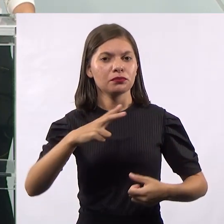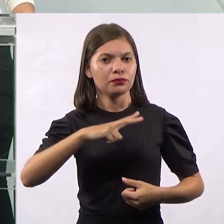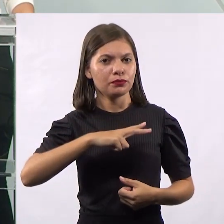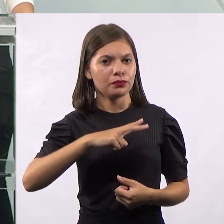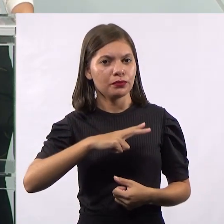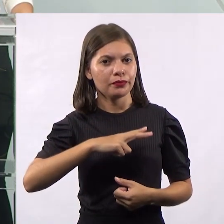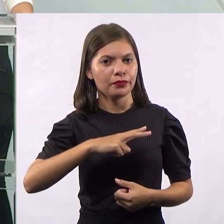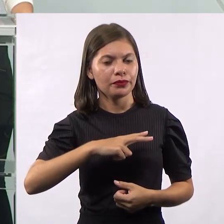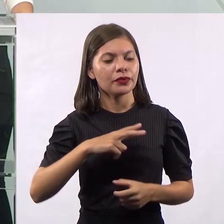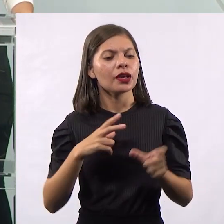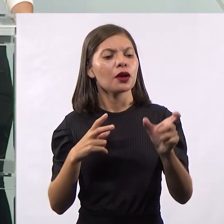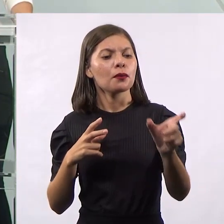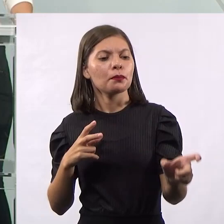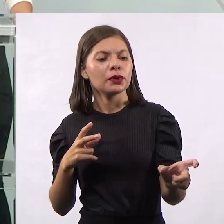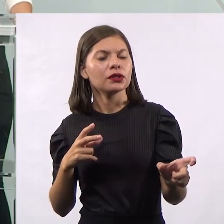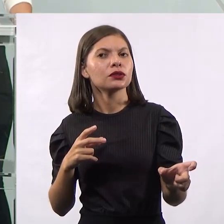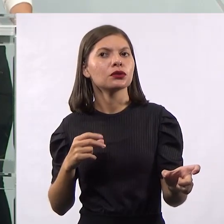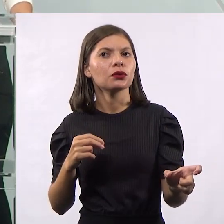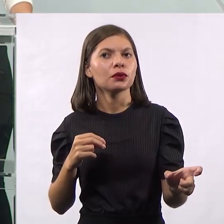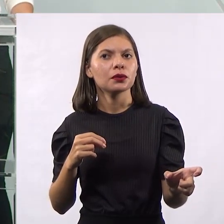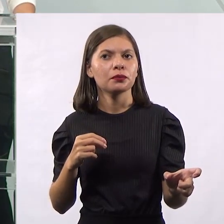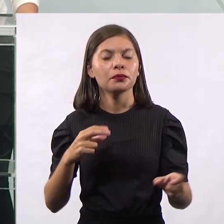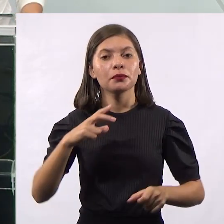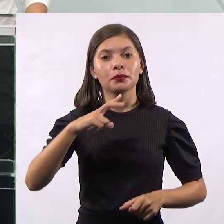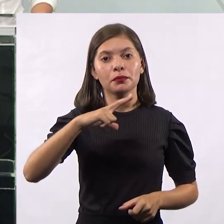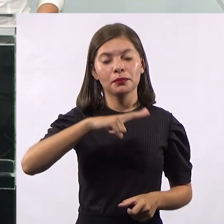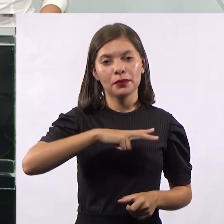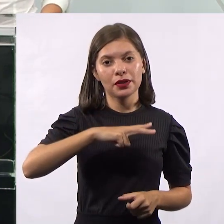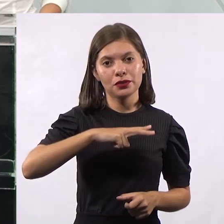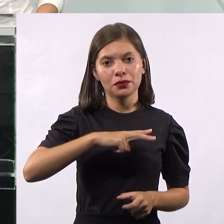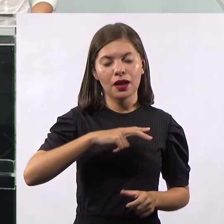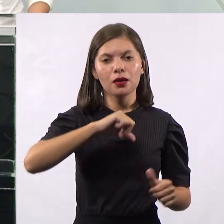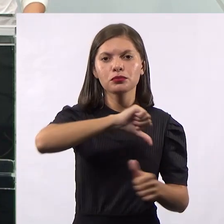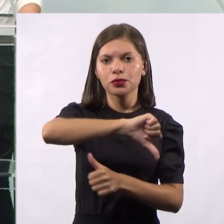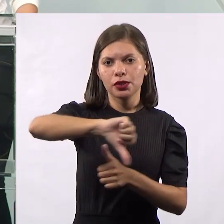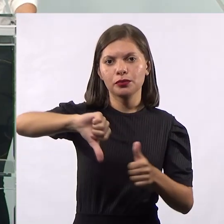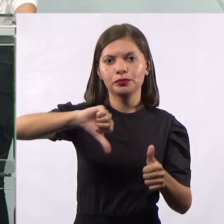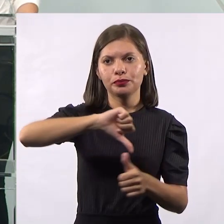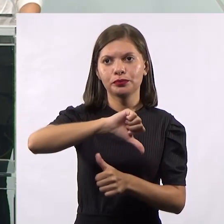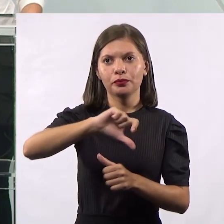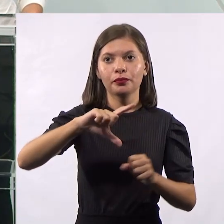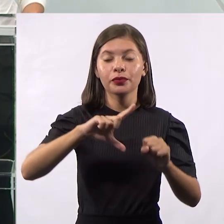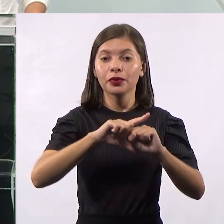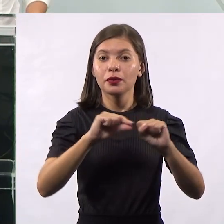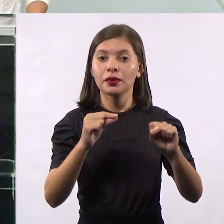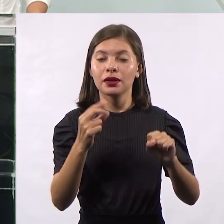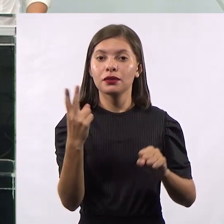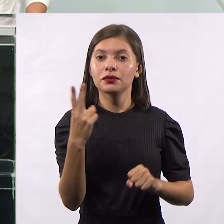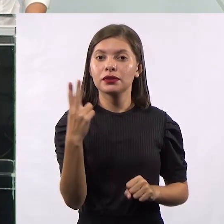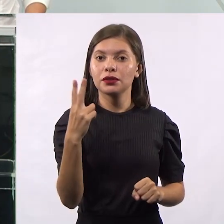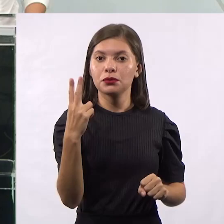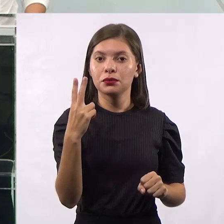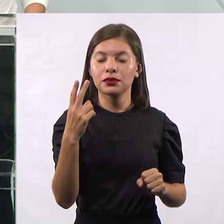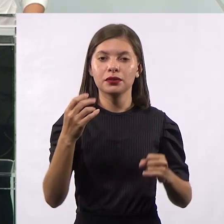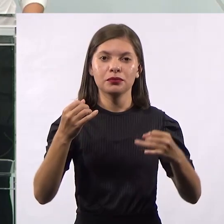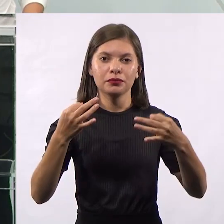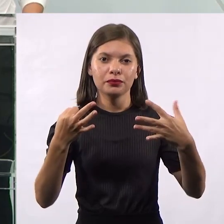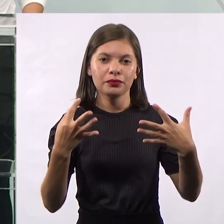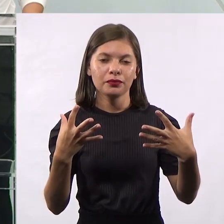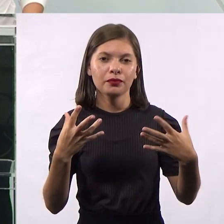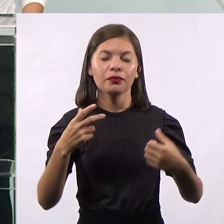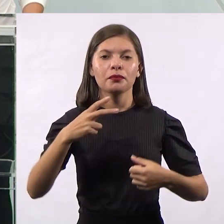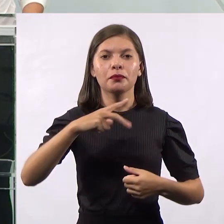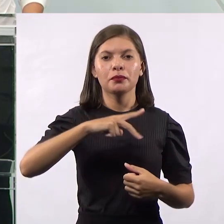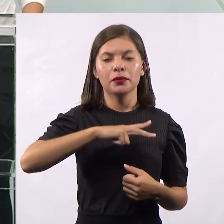em que o particular, tá? Agora a gente já muda quem vai pedir a extinção do contrato. Lá no parágrafo 2º, são